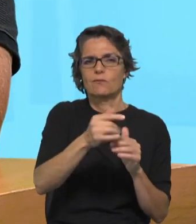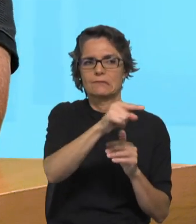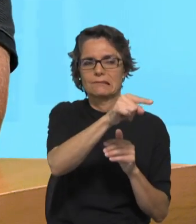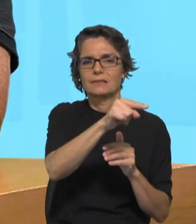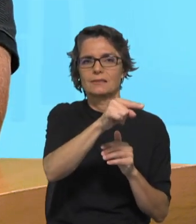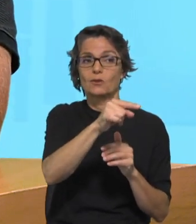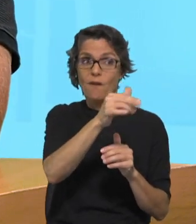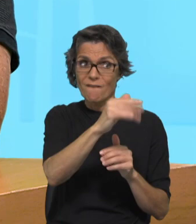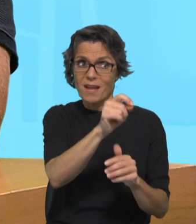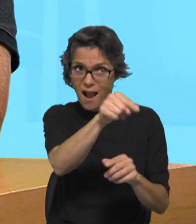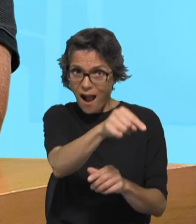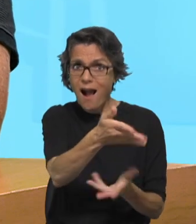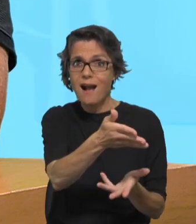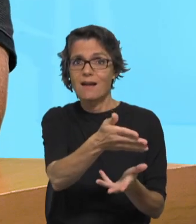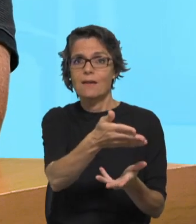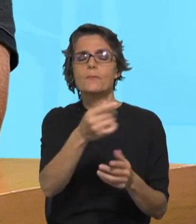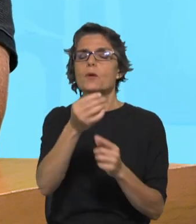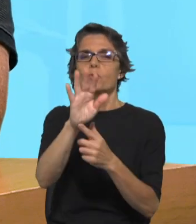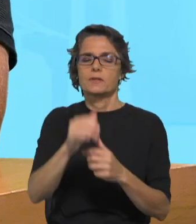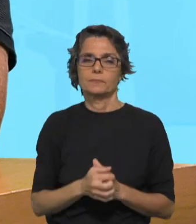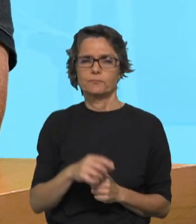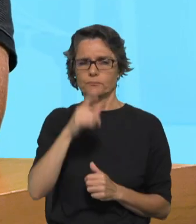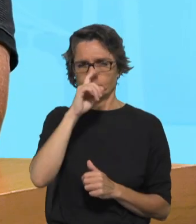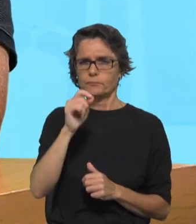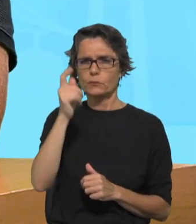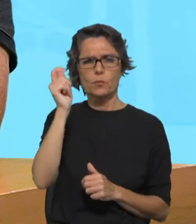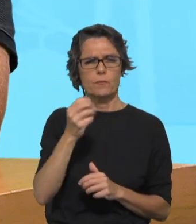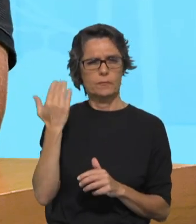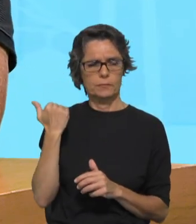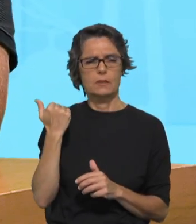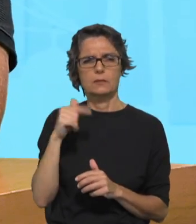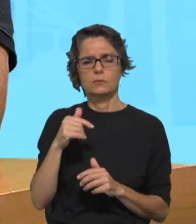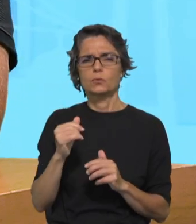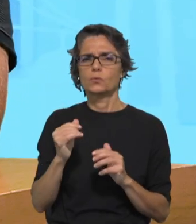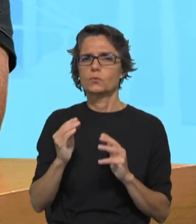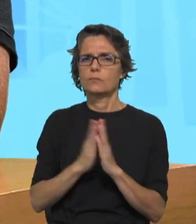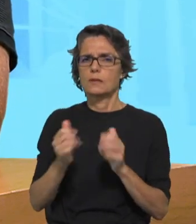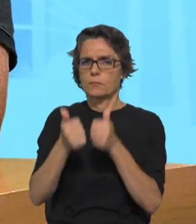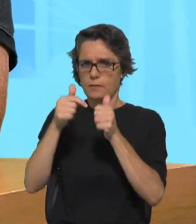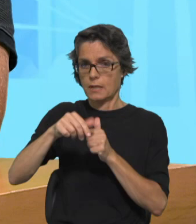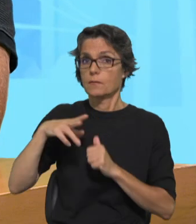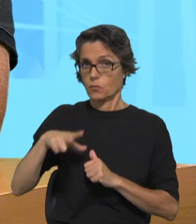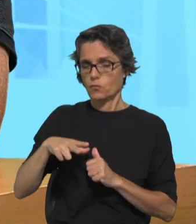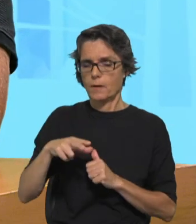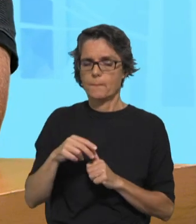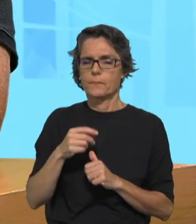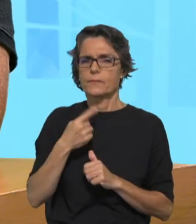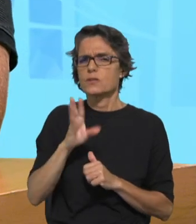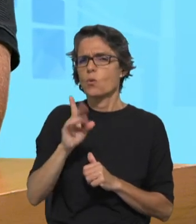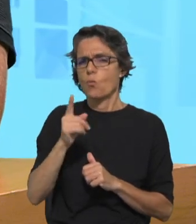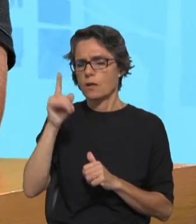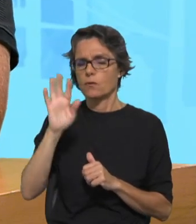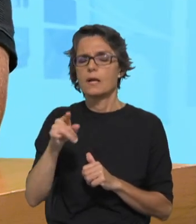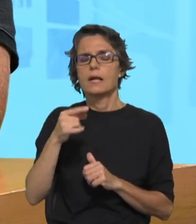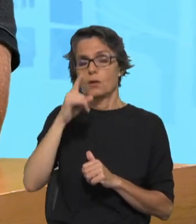agora. Aqui há um mês fui a um santuário, não vou dizer qual, um santuário cá em Portugal, e o sacristão, eu